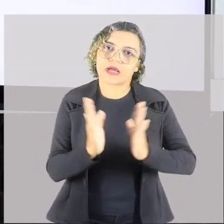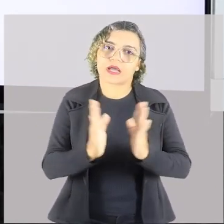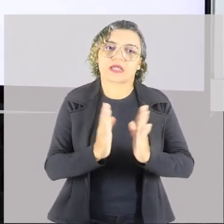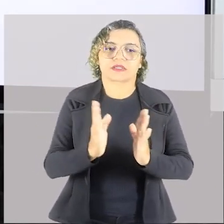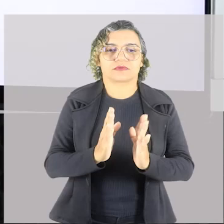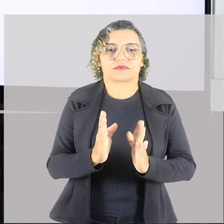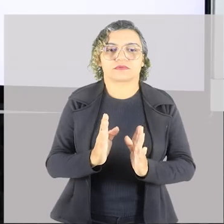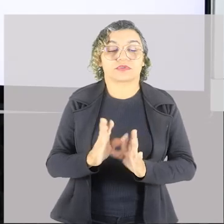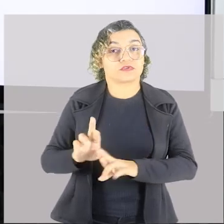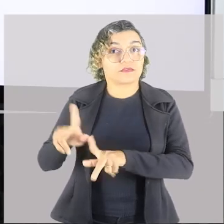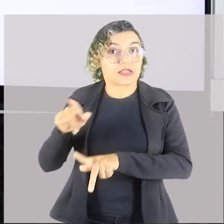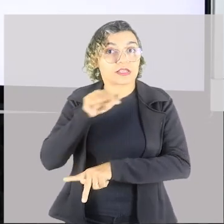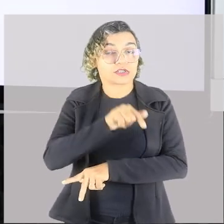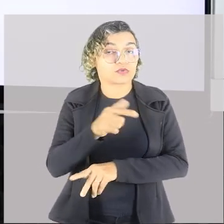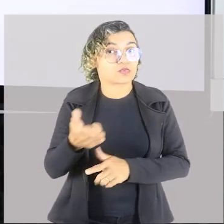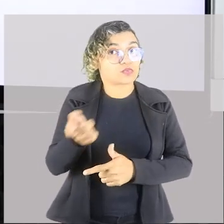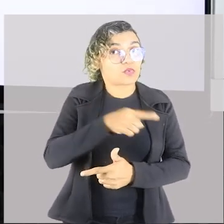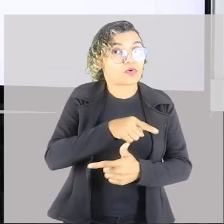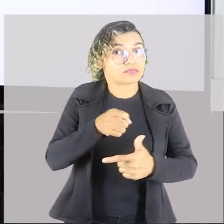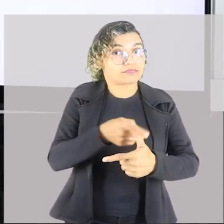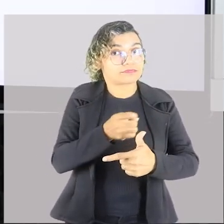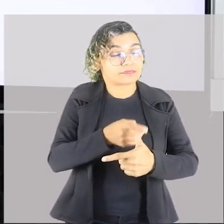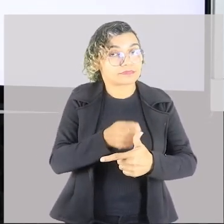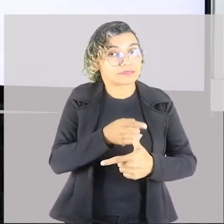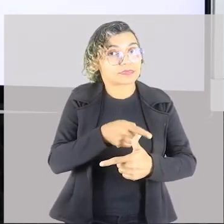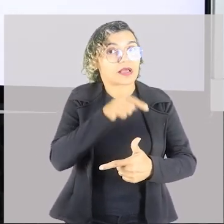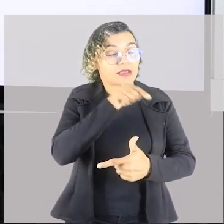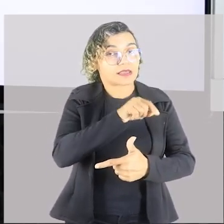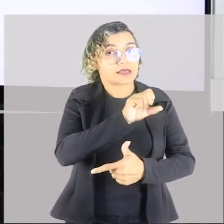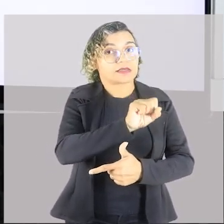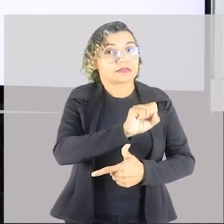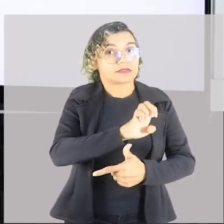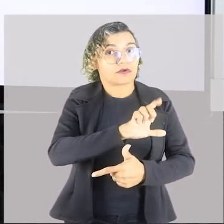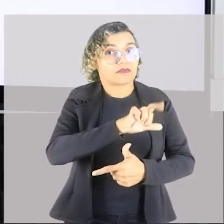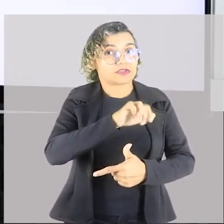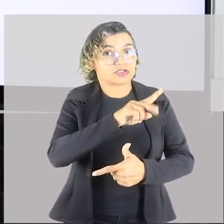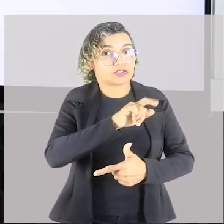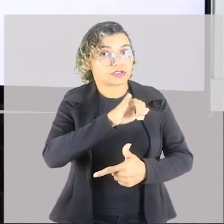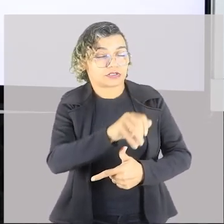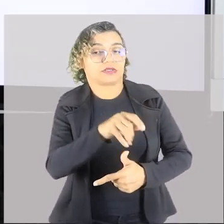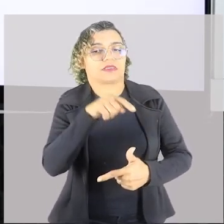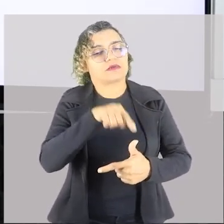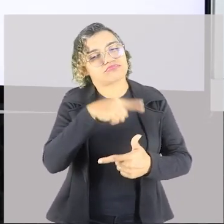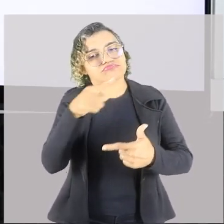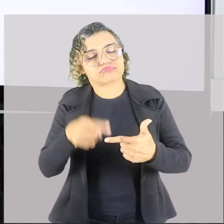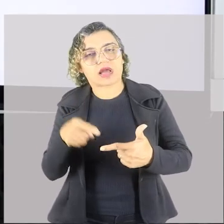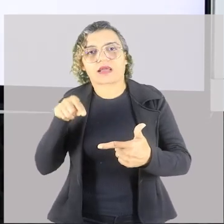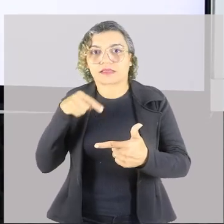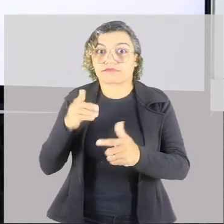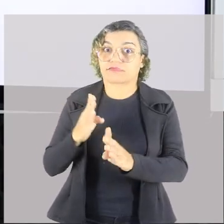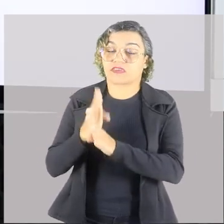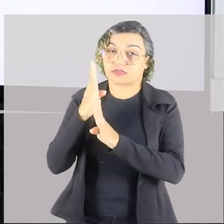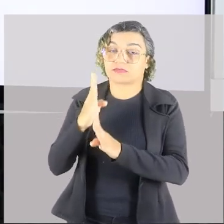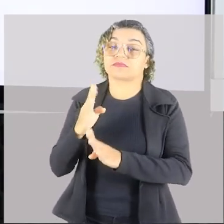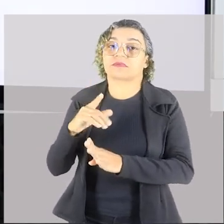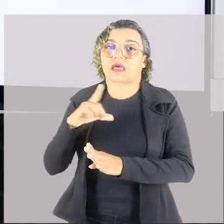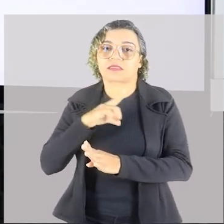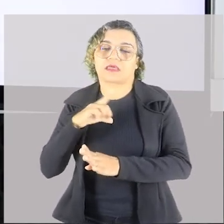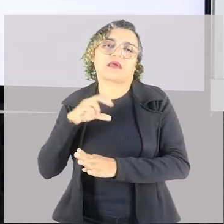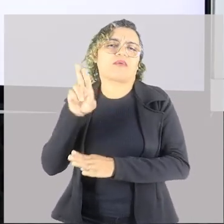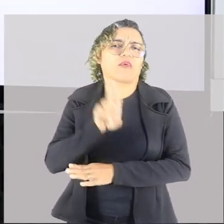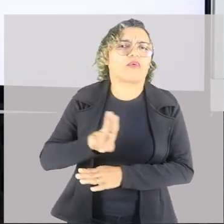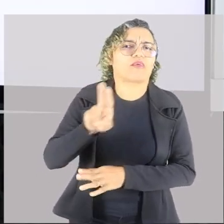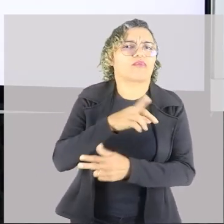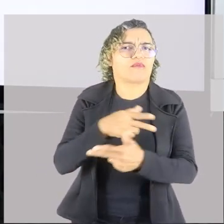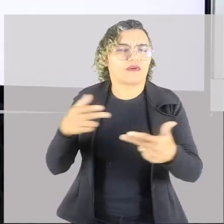só do arco e flecha, que era o período lá da selvageria. Então, essas invenções, descobertas, esses